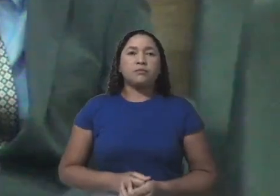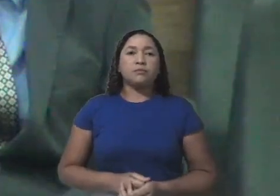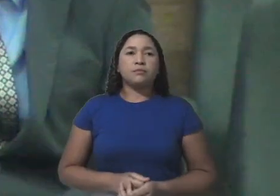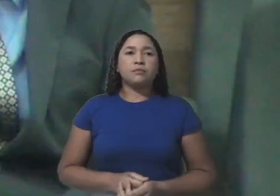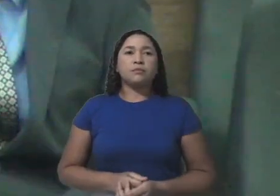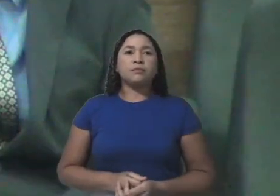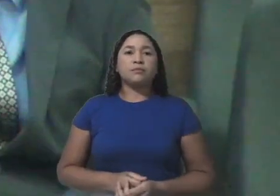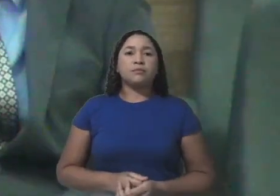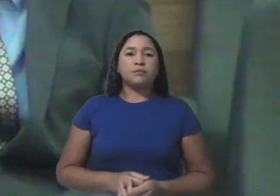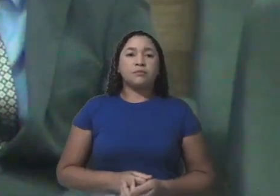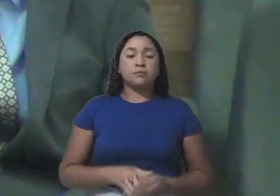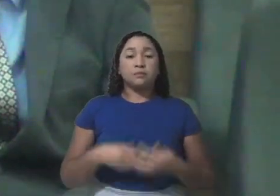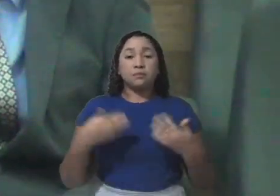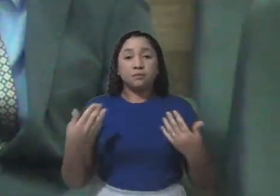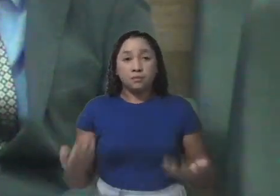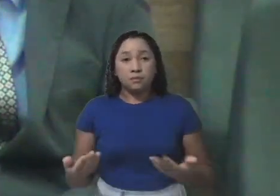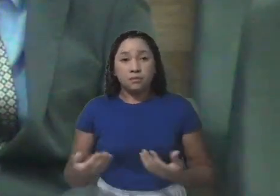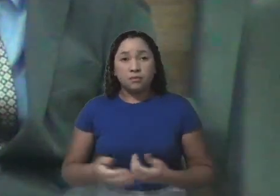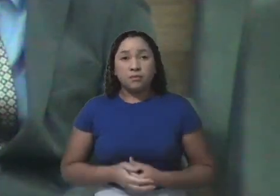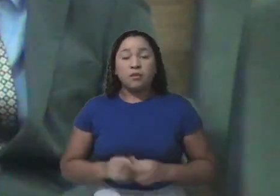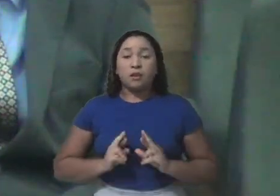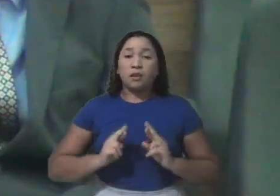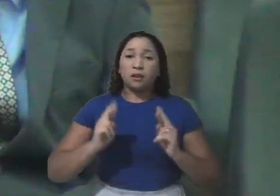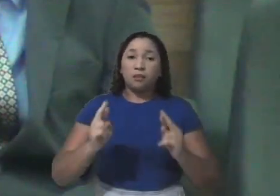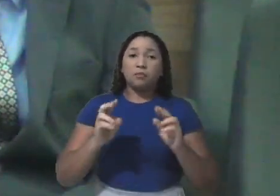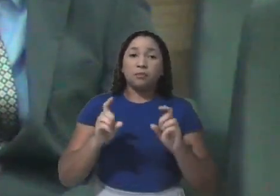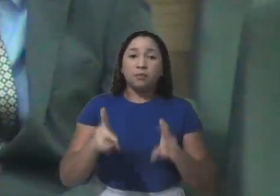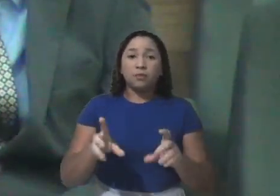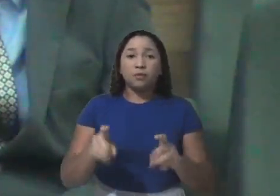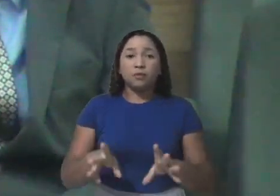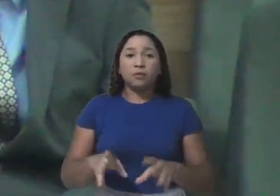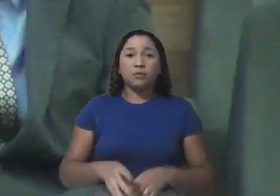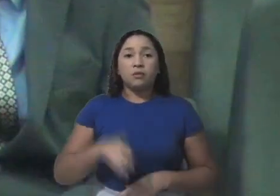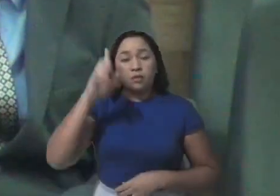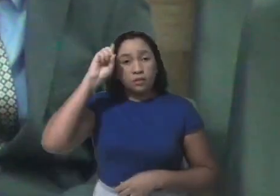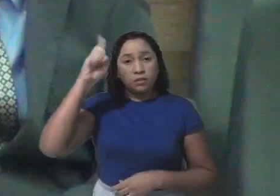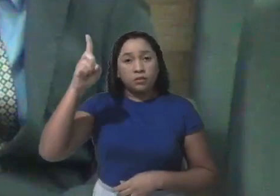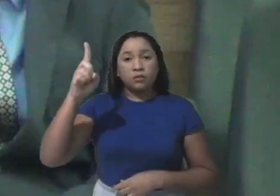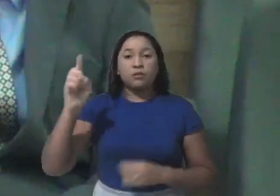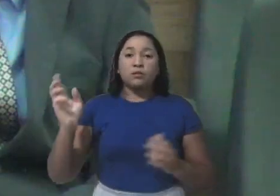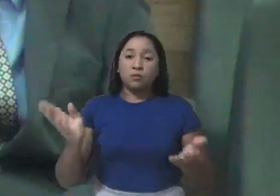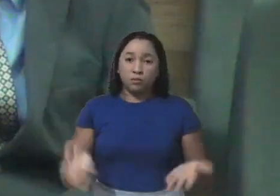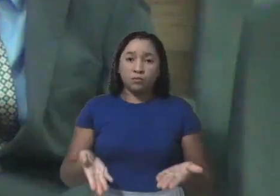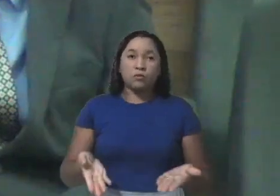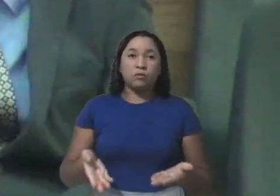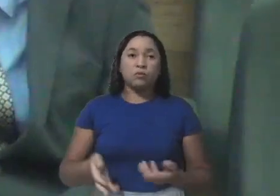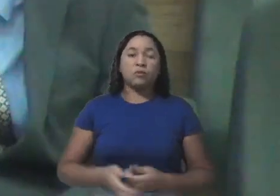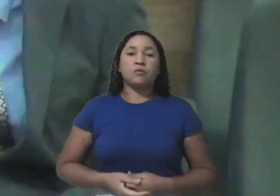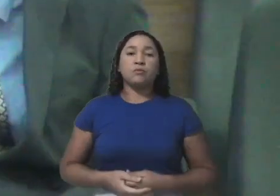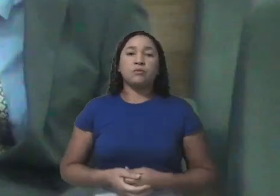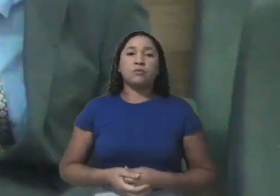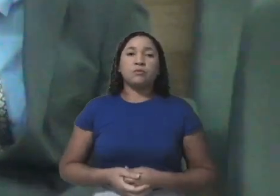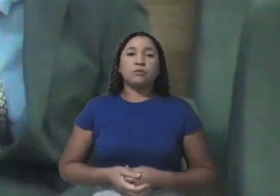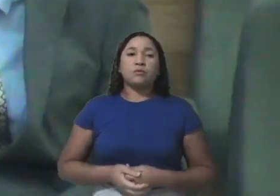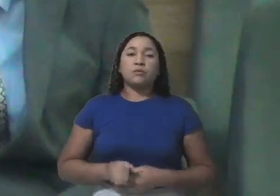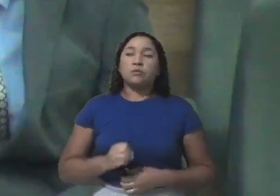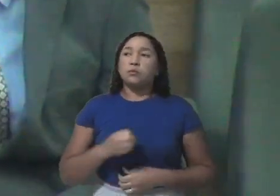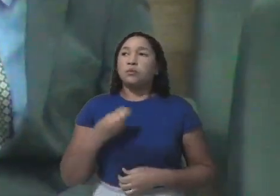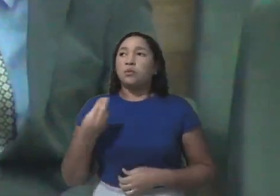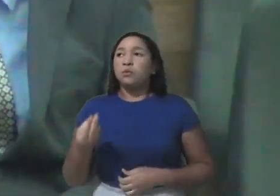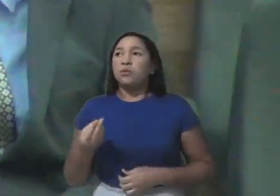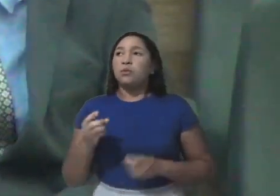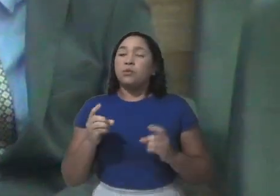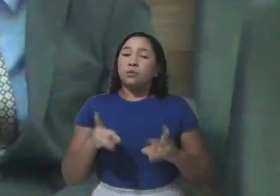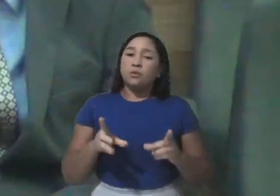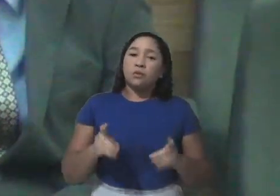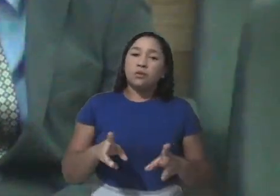a respeito da doutrina dos últimos tempos, ou da doutrina das últimas coisas, o que